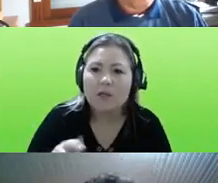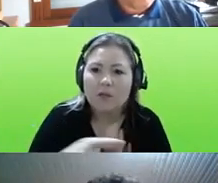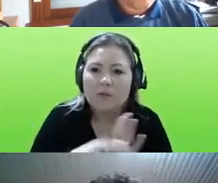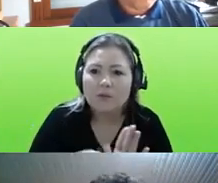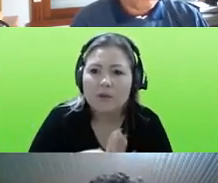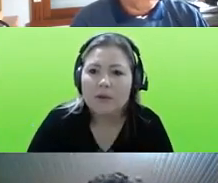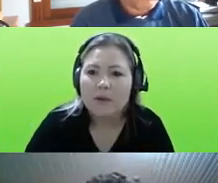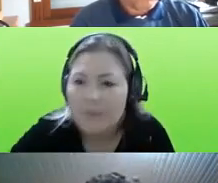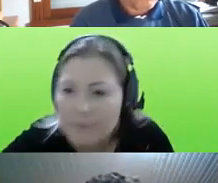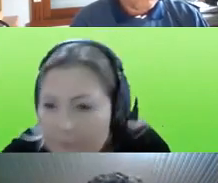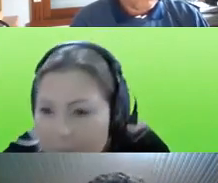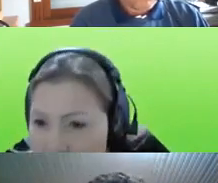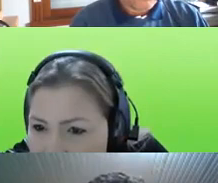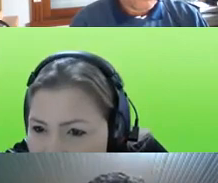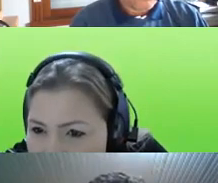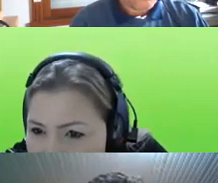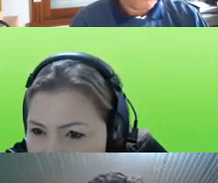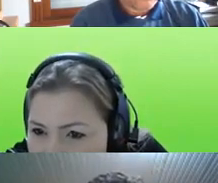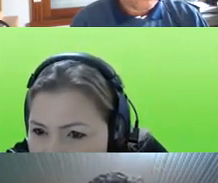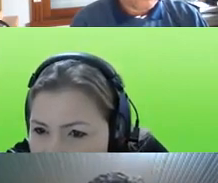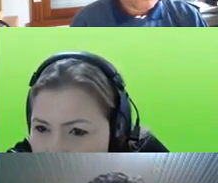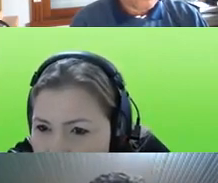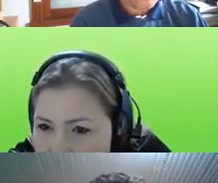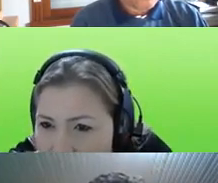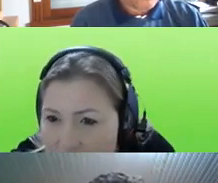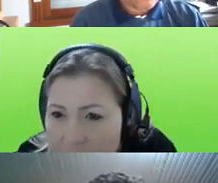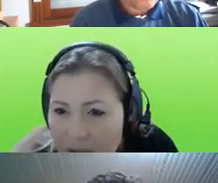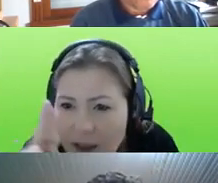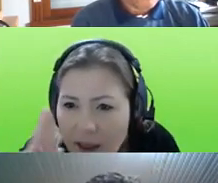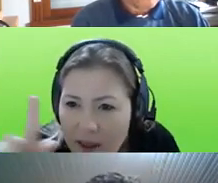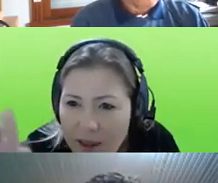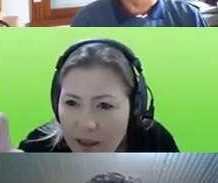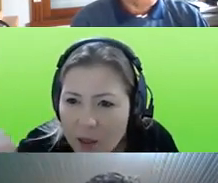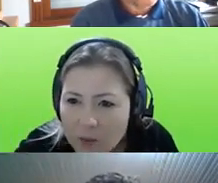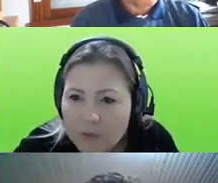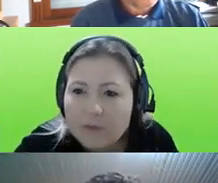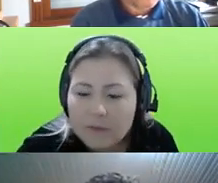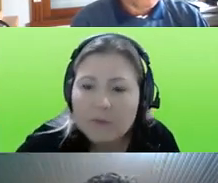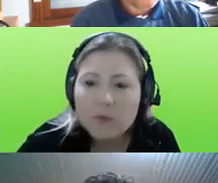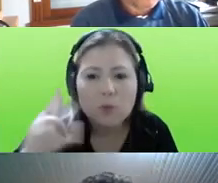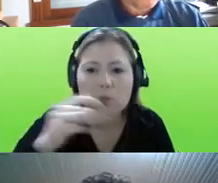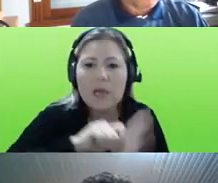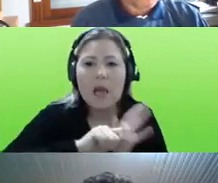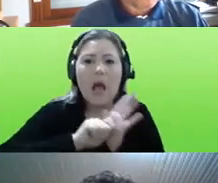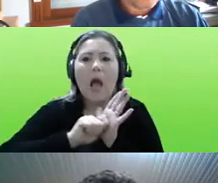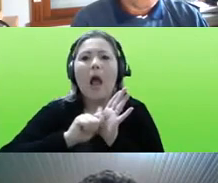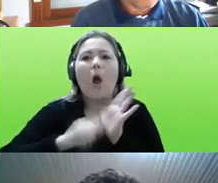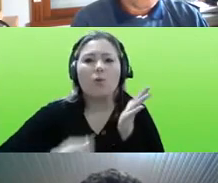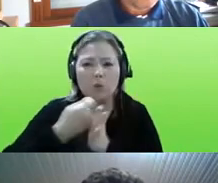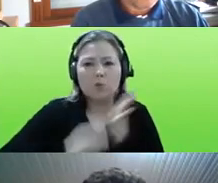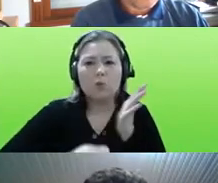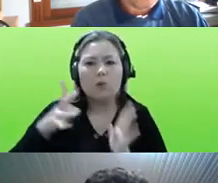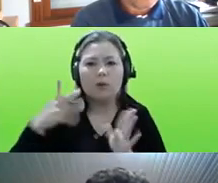do Kevin Thompson. Todos esses autores já estiveram no Brasil ou já